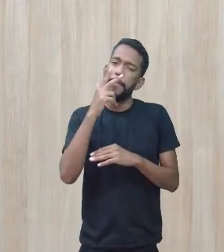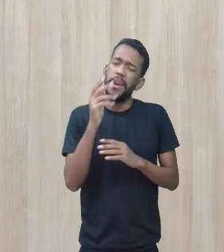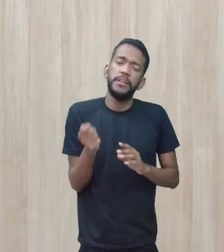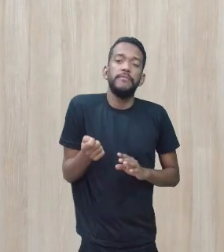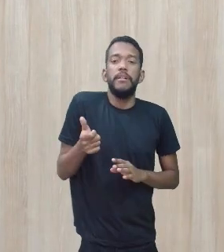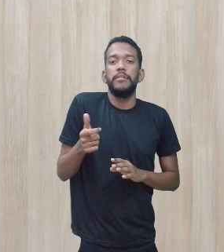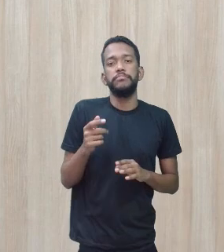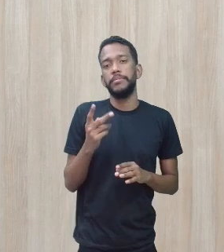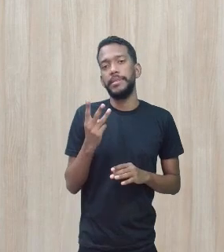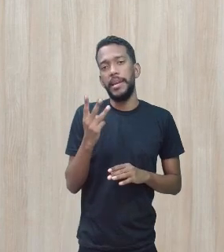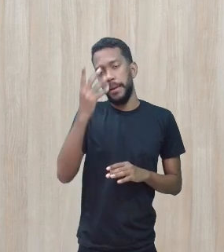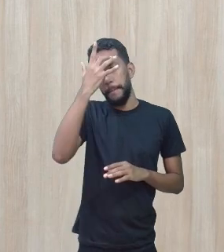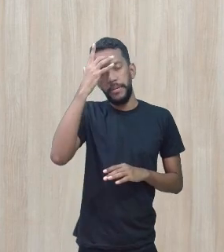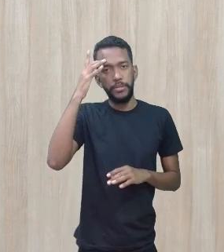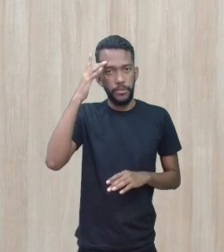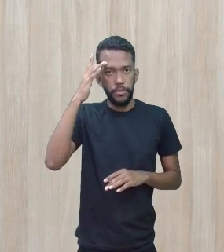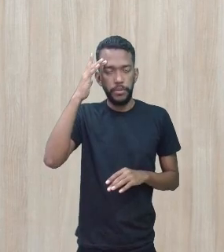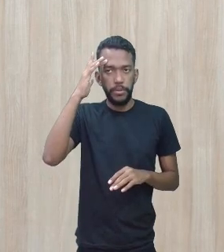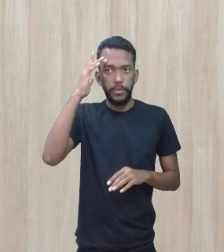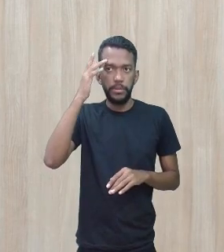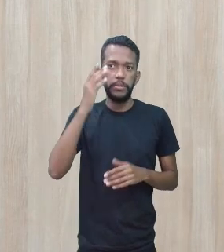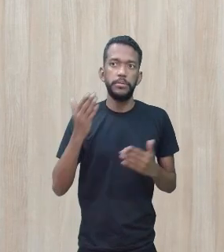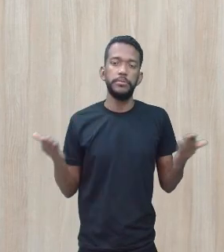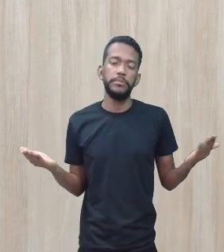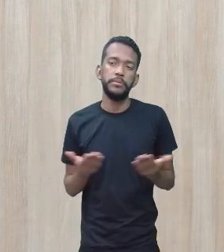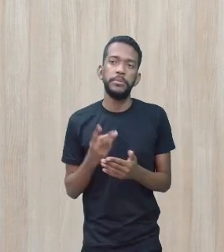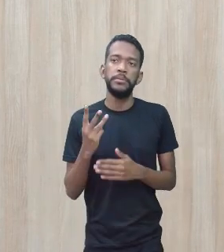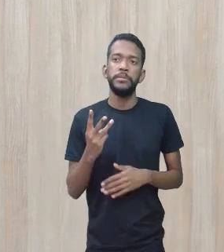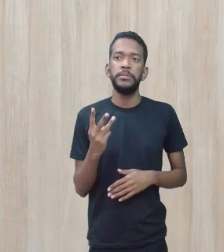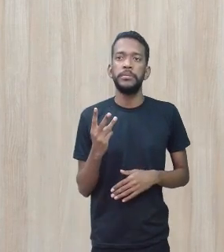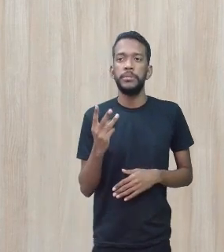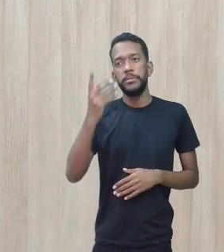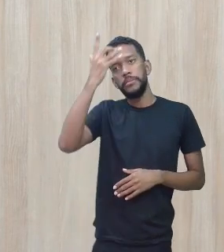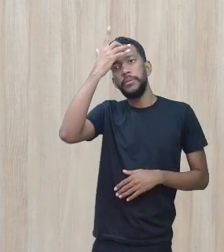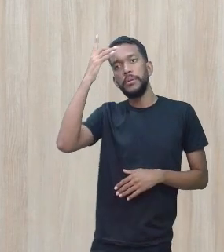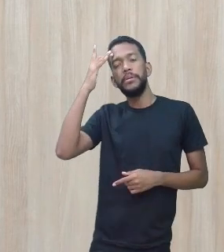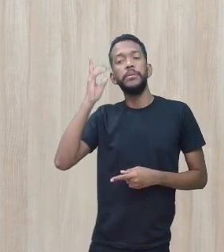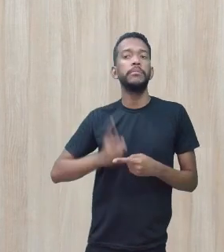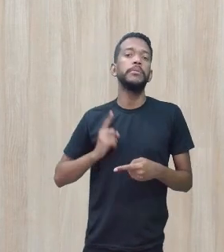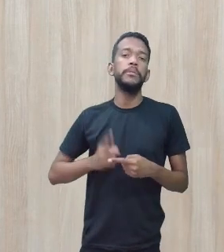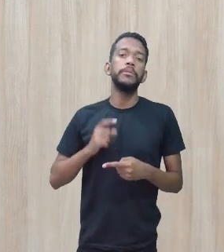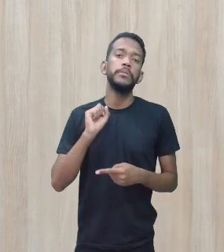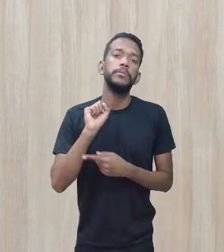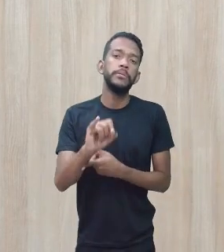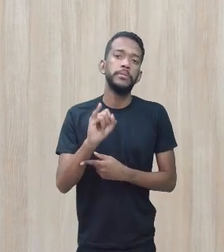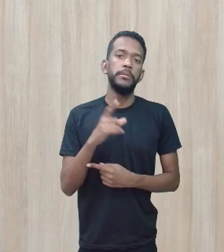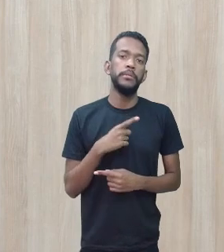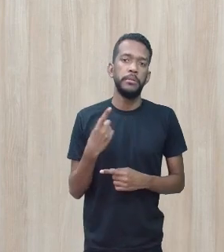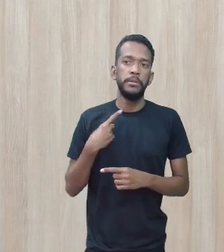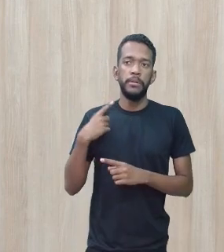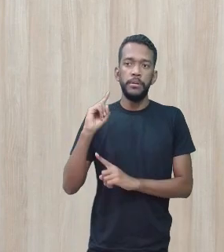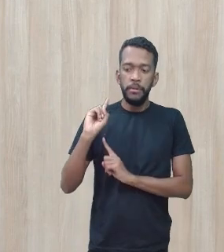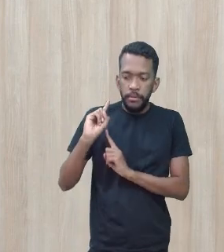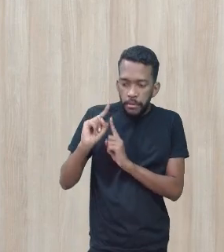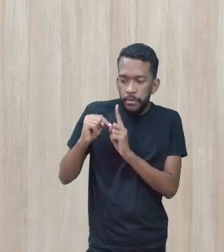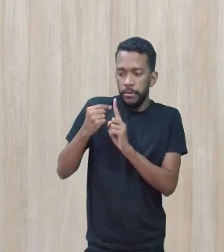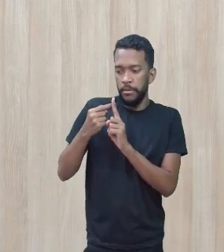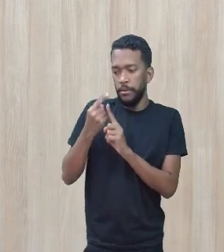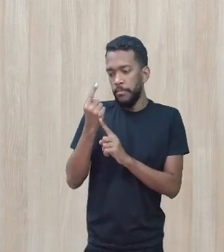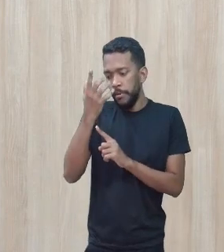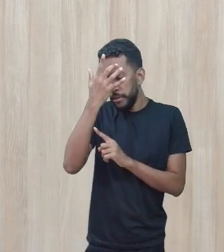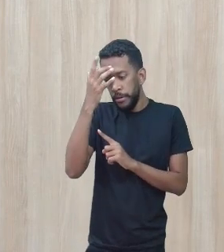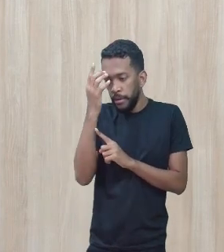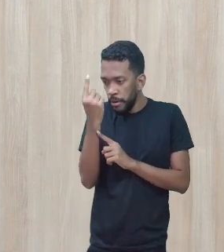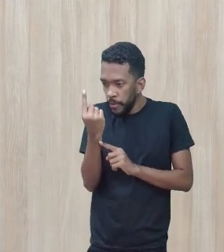3 pessoas? Nesse caso, o arredondamento vai ser para 3, porque a partir do momento que eu tenho um pouquinho a mais que uma pessoa